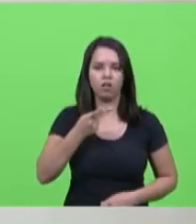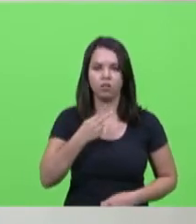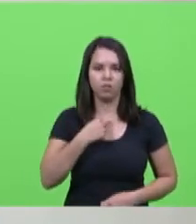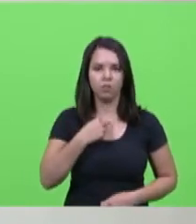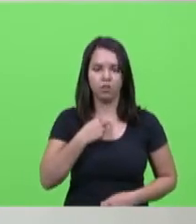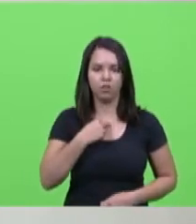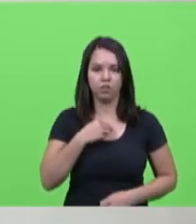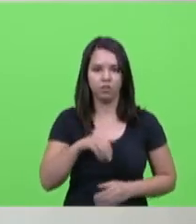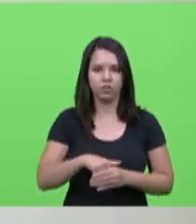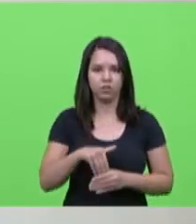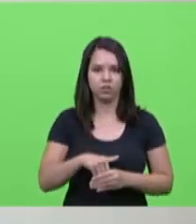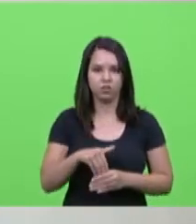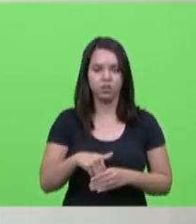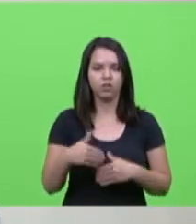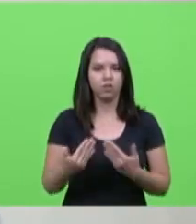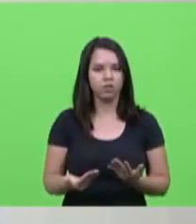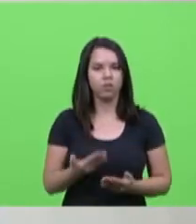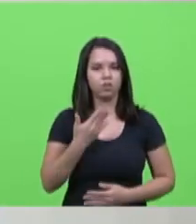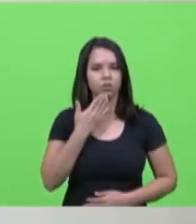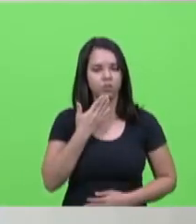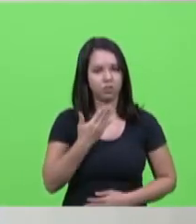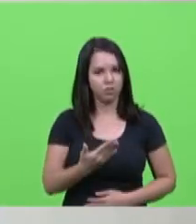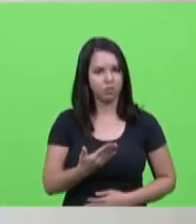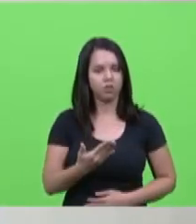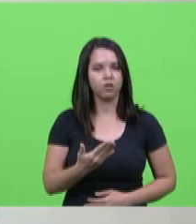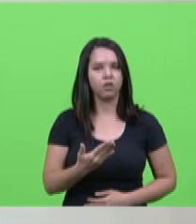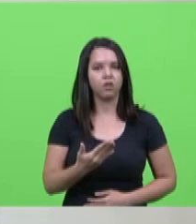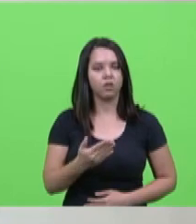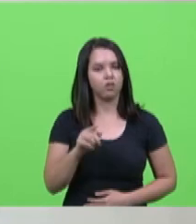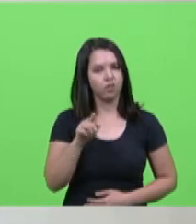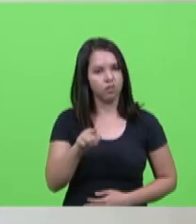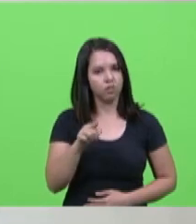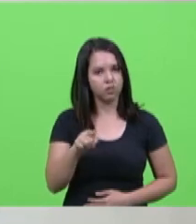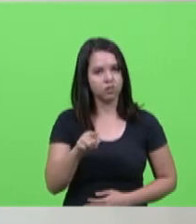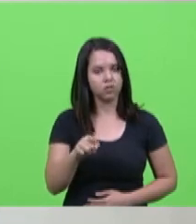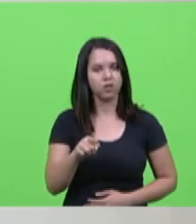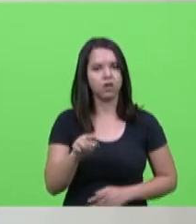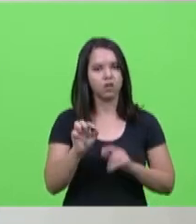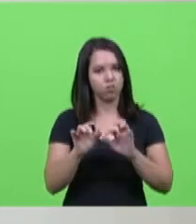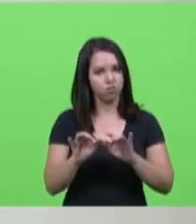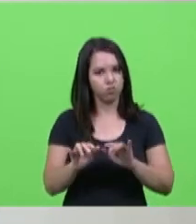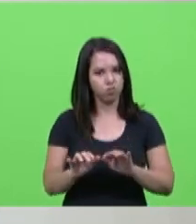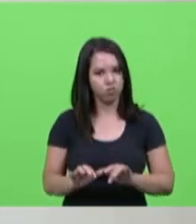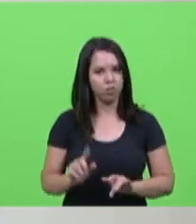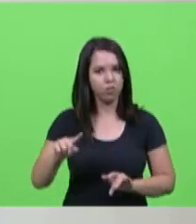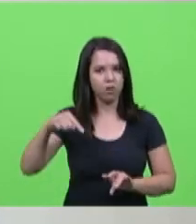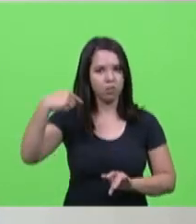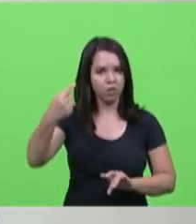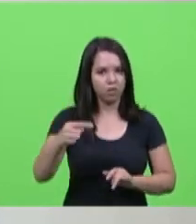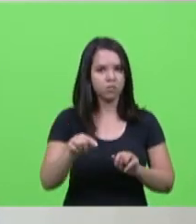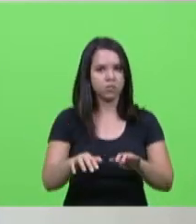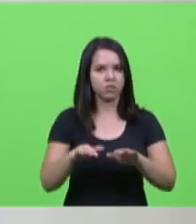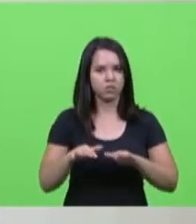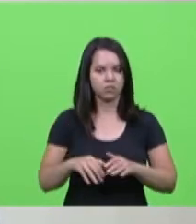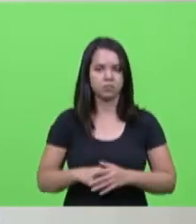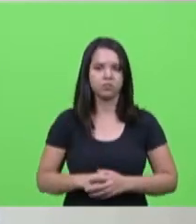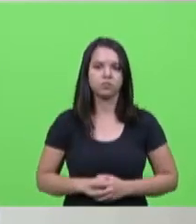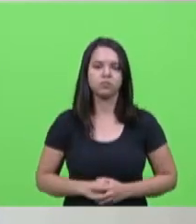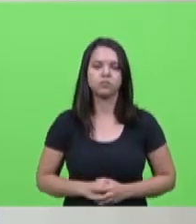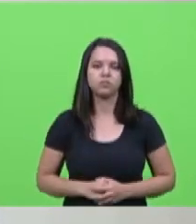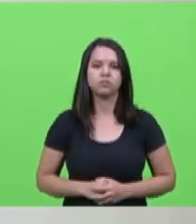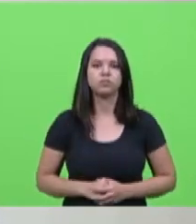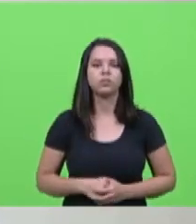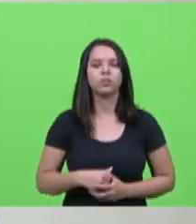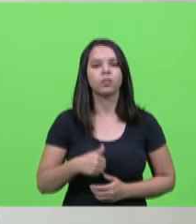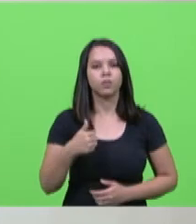você pediria a Vossa Excelência que fizesse esse requerimento por escrito para a próxima sessão. Fica combinado, então, senhor presidente. Muito